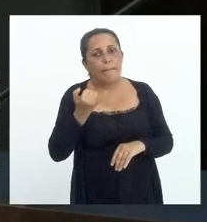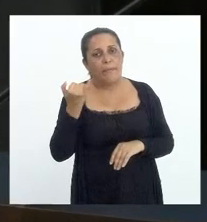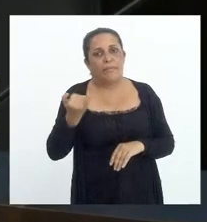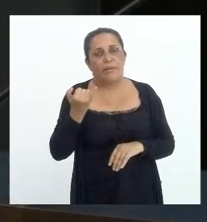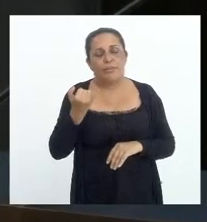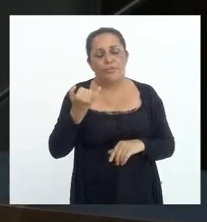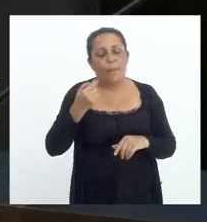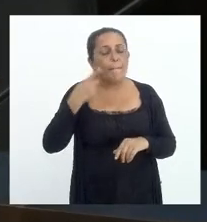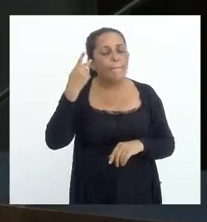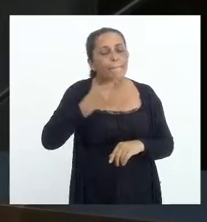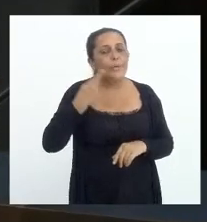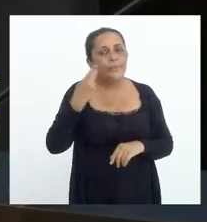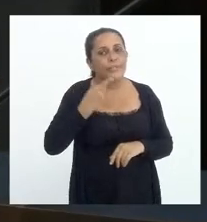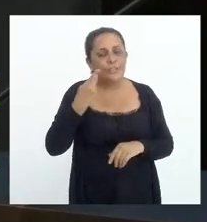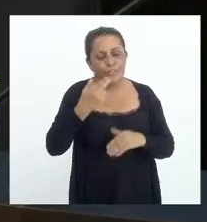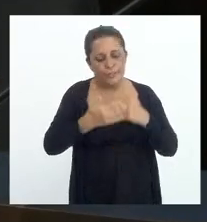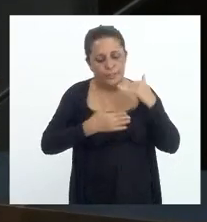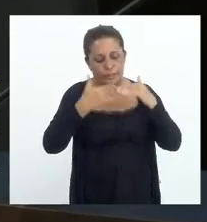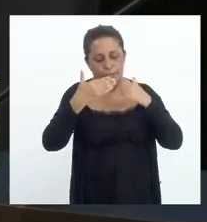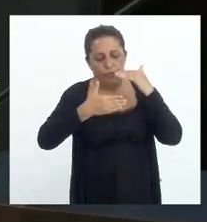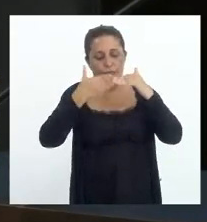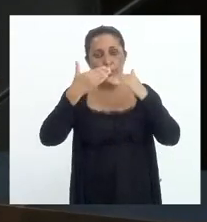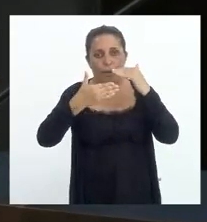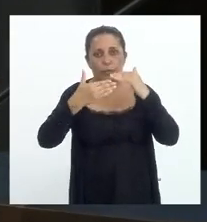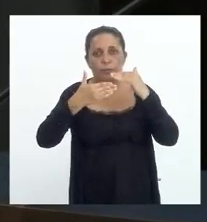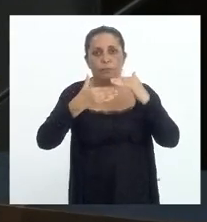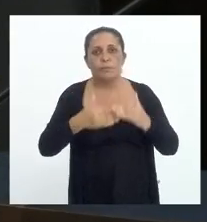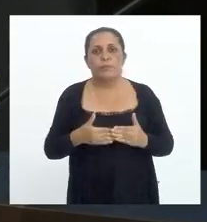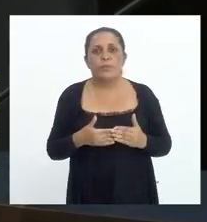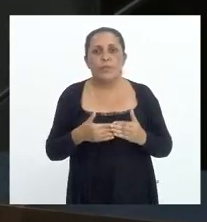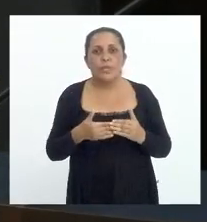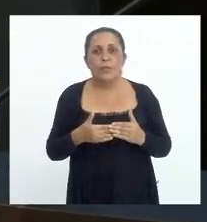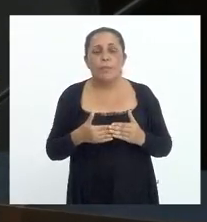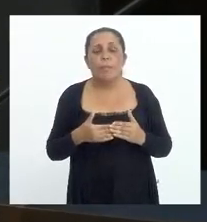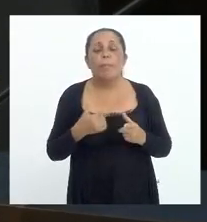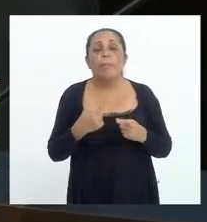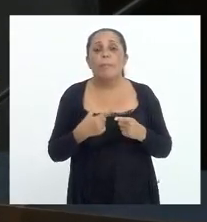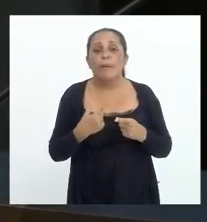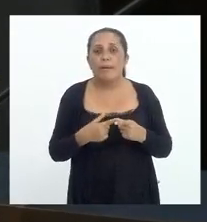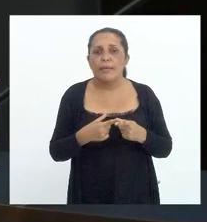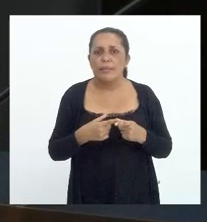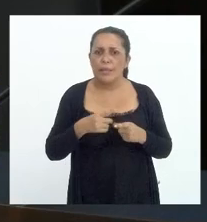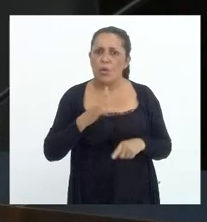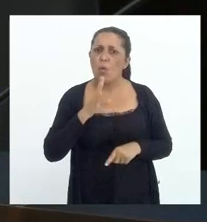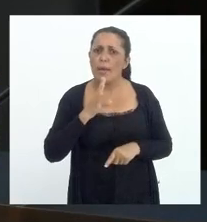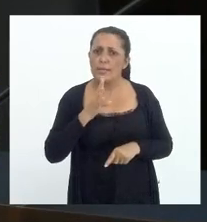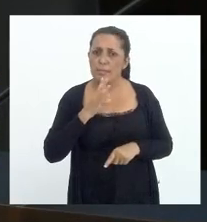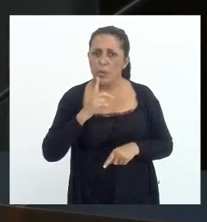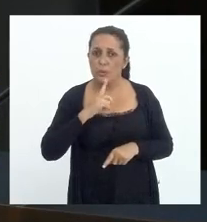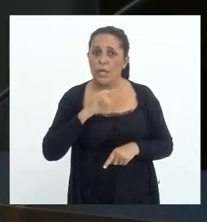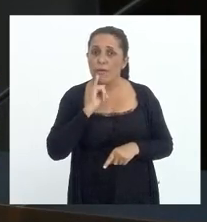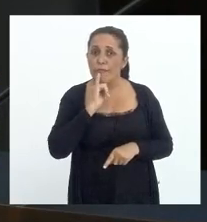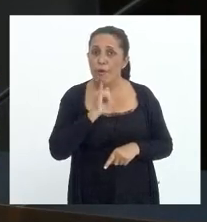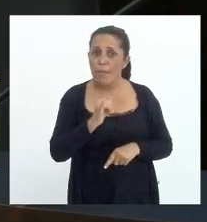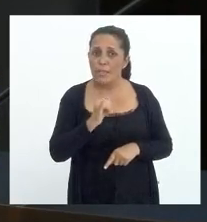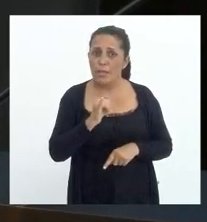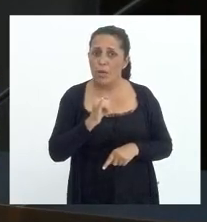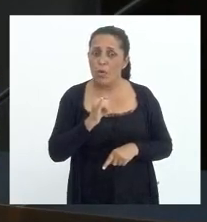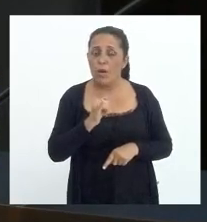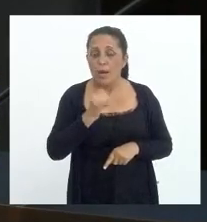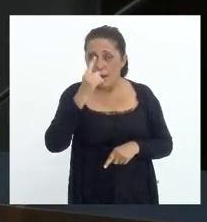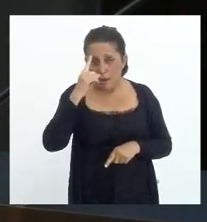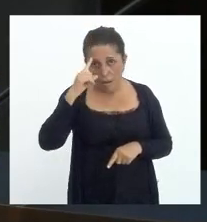uma política, né, de desenvolvimento se faz a partir do conhecimento, da informação. Eu acho uma excelente ideia, vou encampá-la